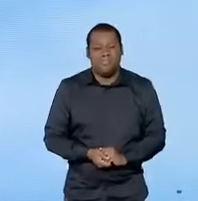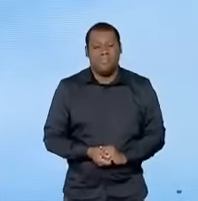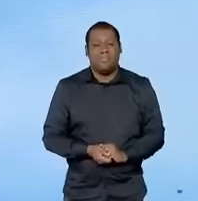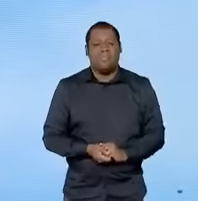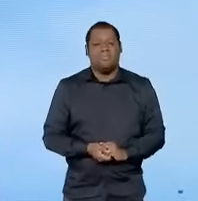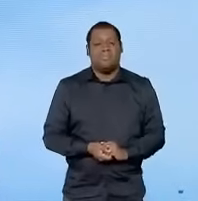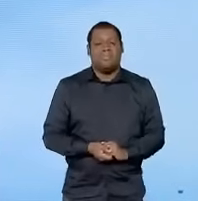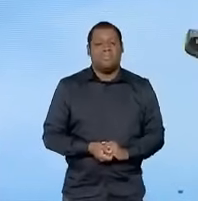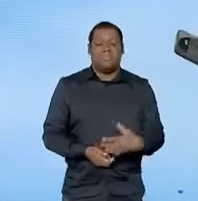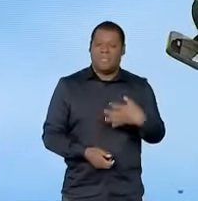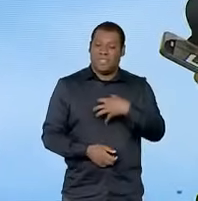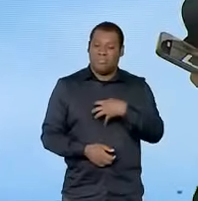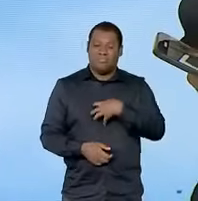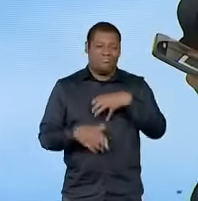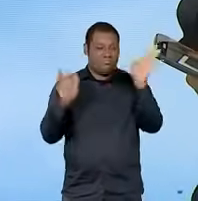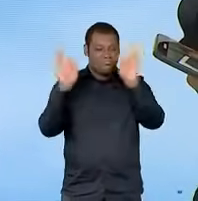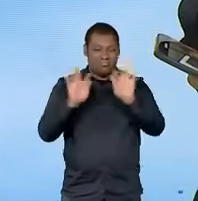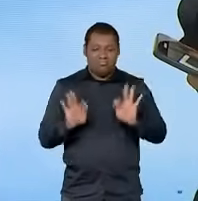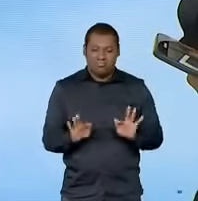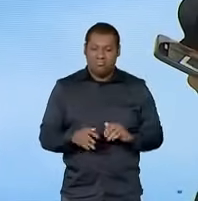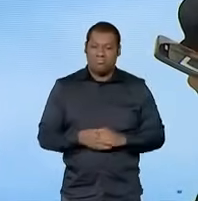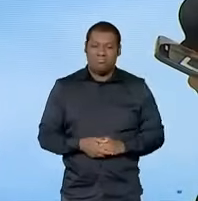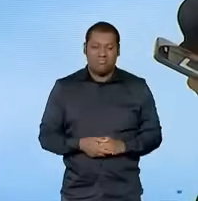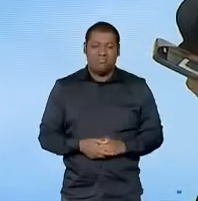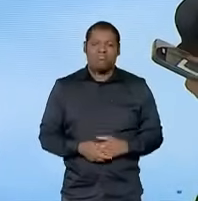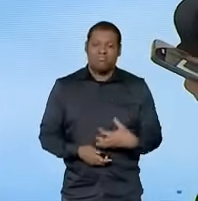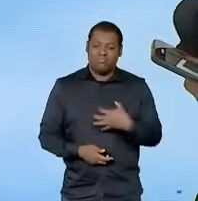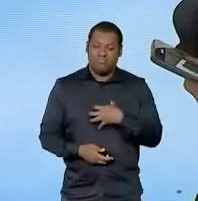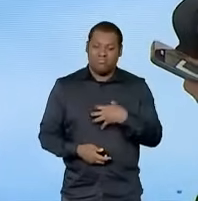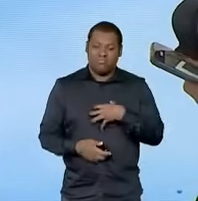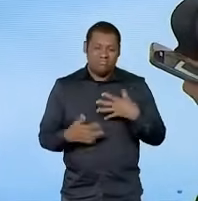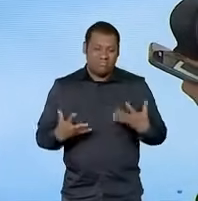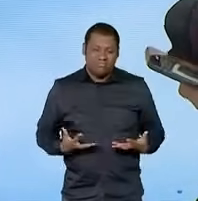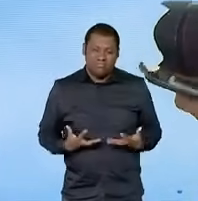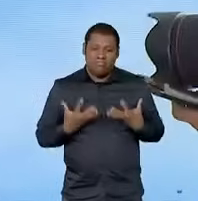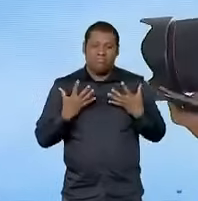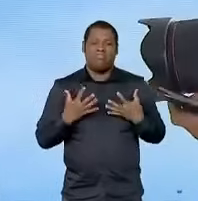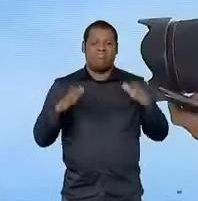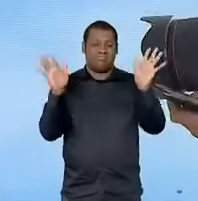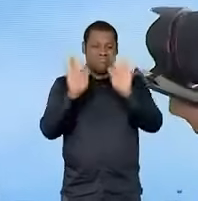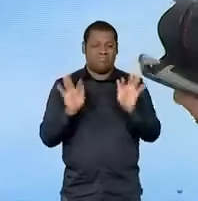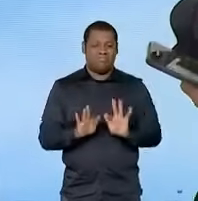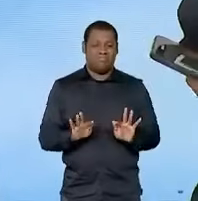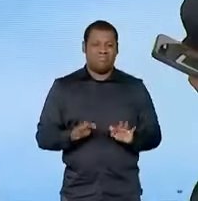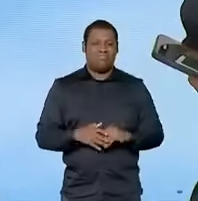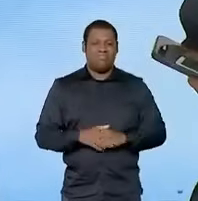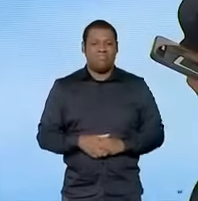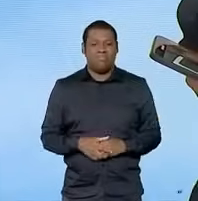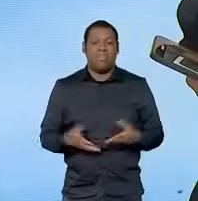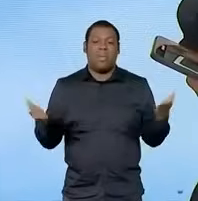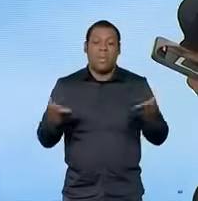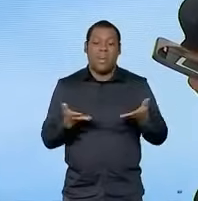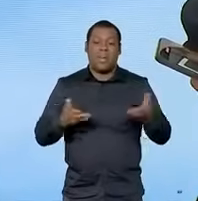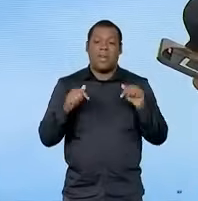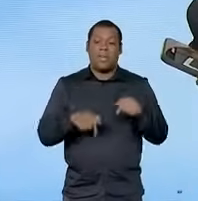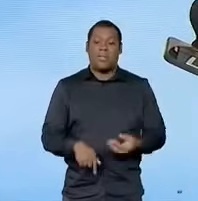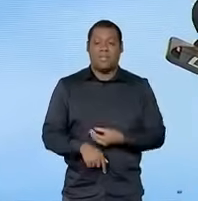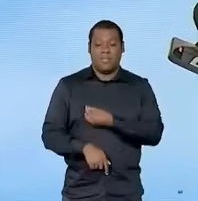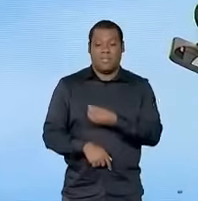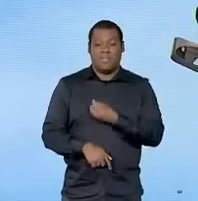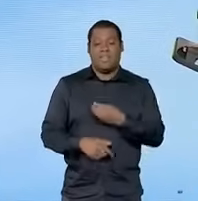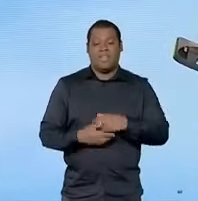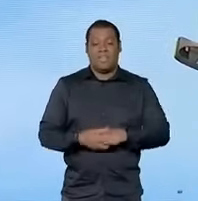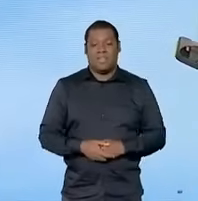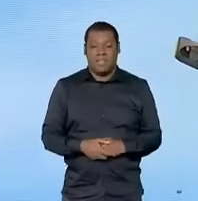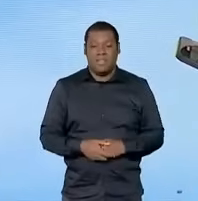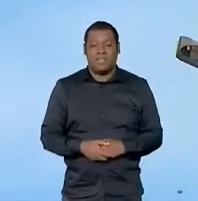enorme satisfação, presidente Lula, e motivo de grande orgulho e felicidade pessoal estar aqui hoje na presença